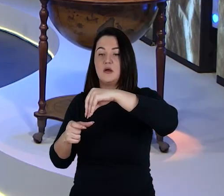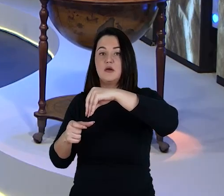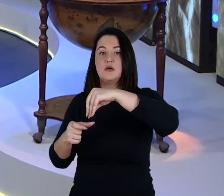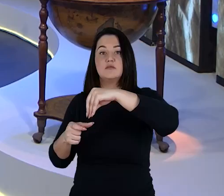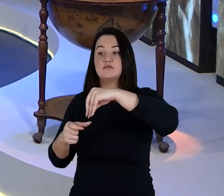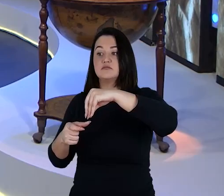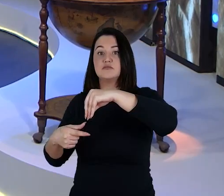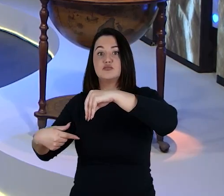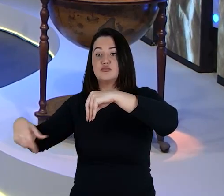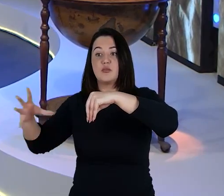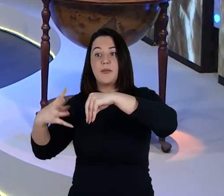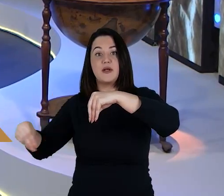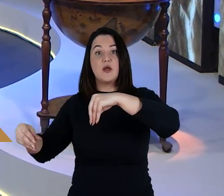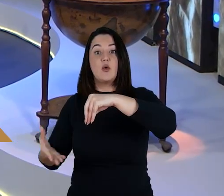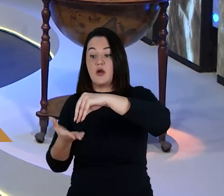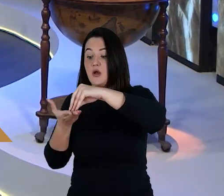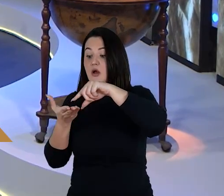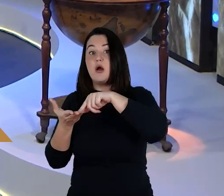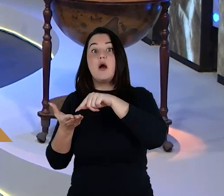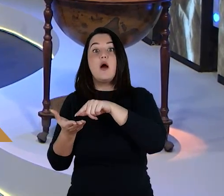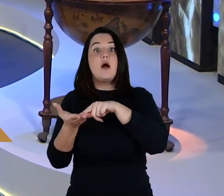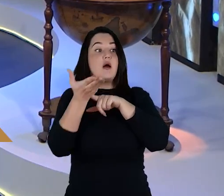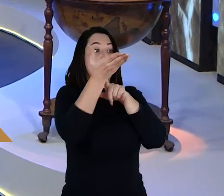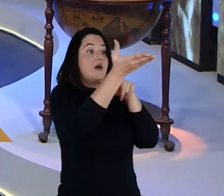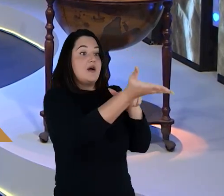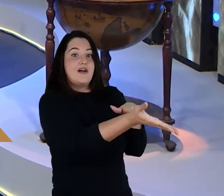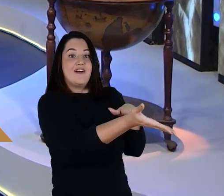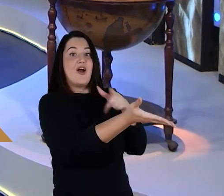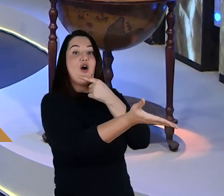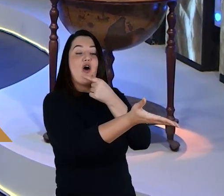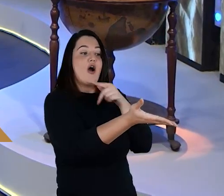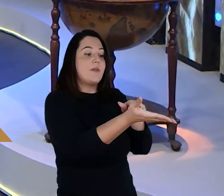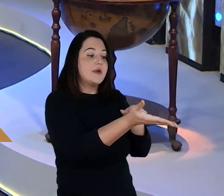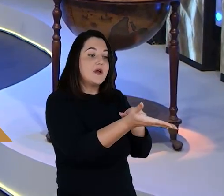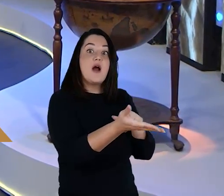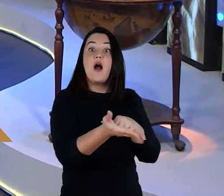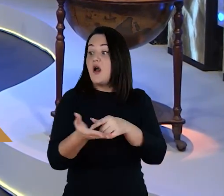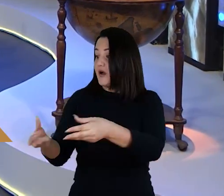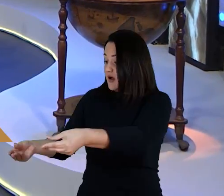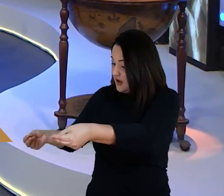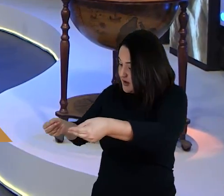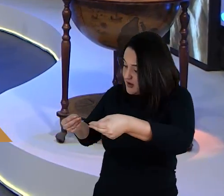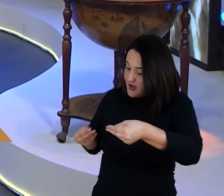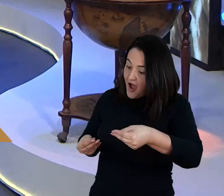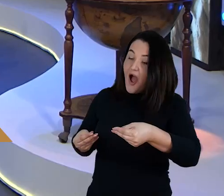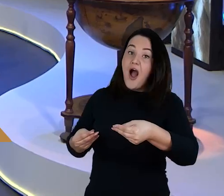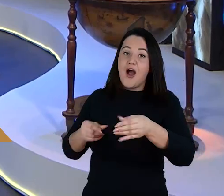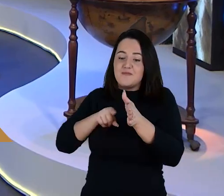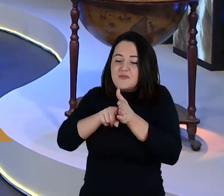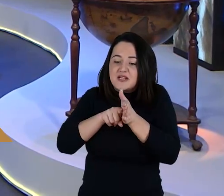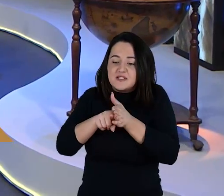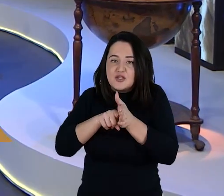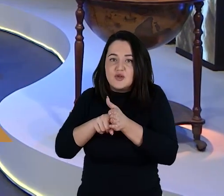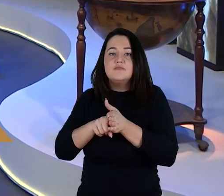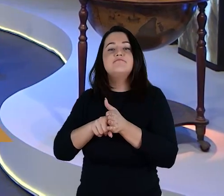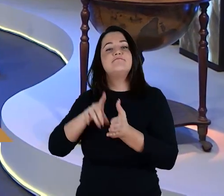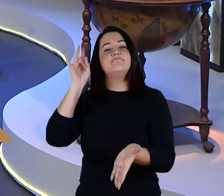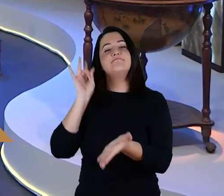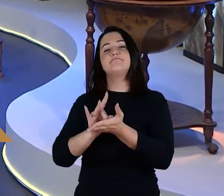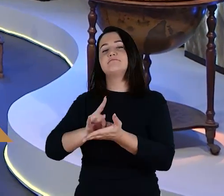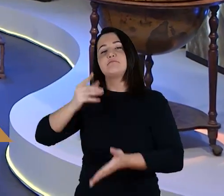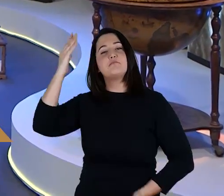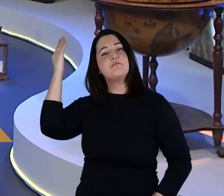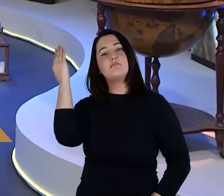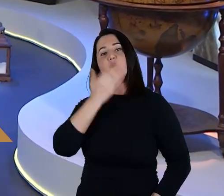ficou fácil. Em pouco tempo, as suspeitas de muitos acadêmicos se confirmaram. Aquele disco continha, na verdade, de